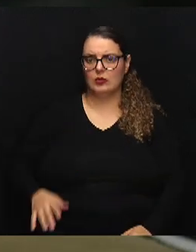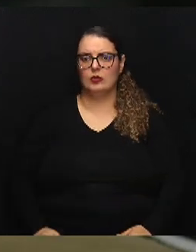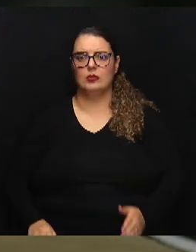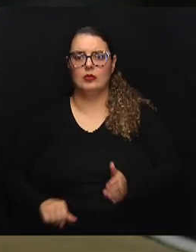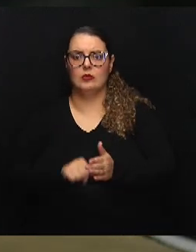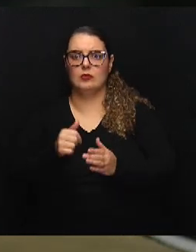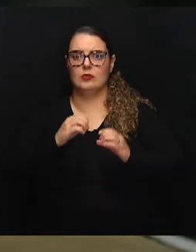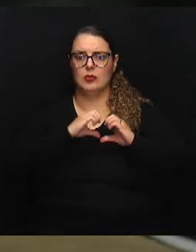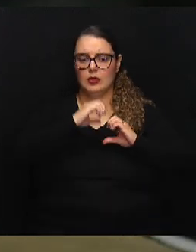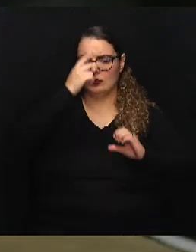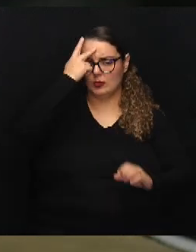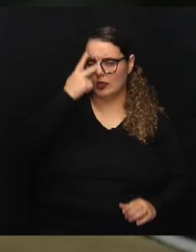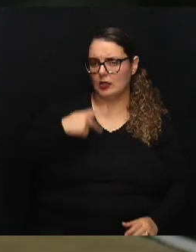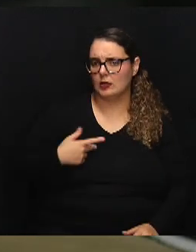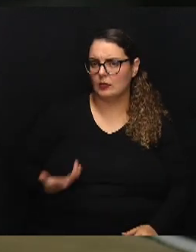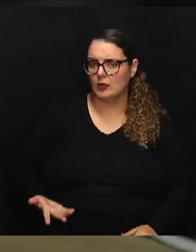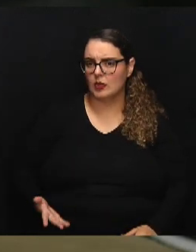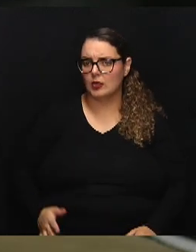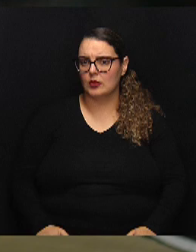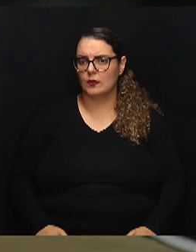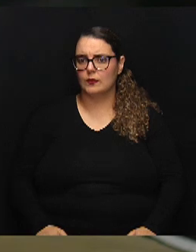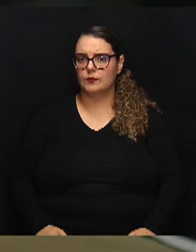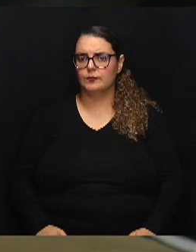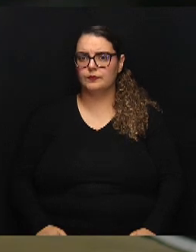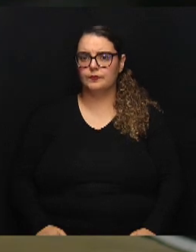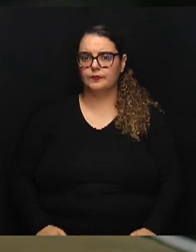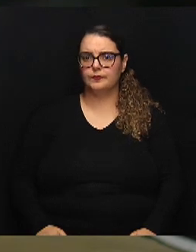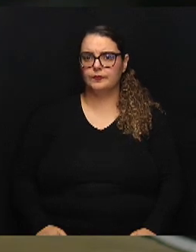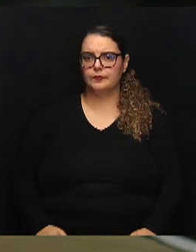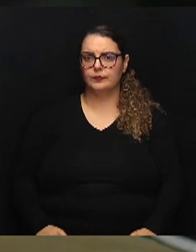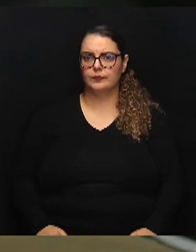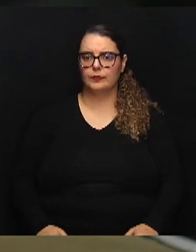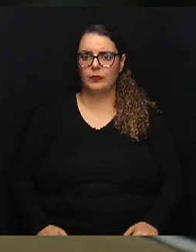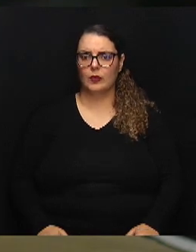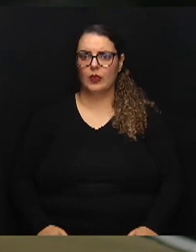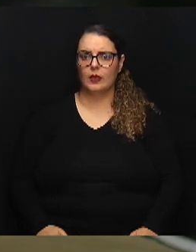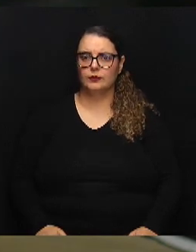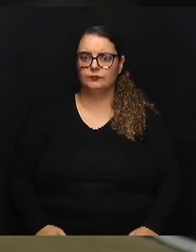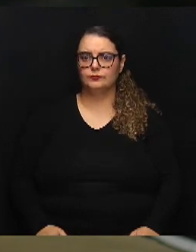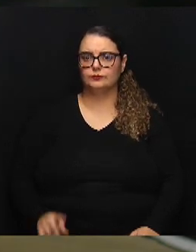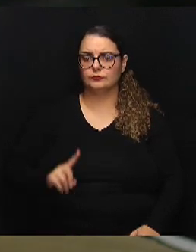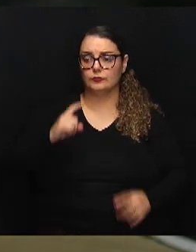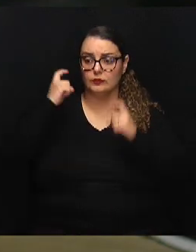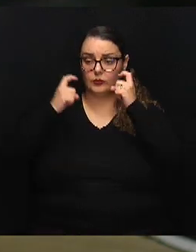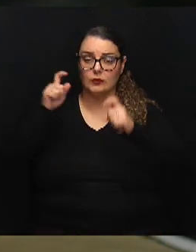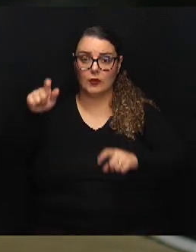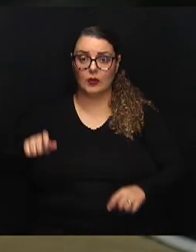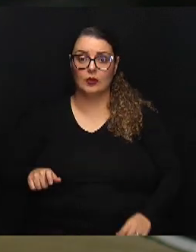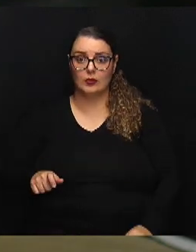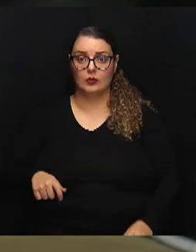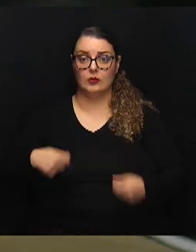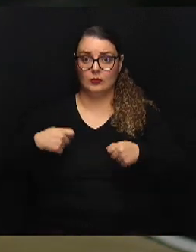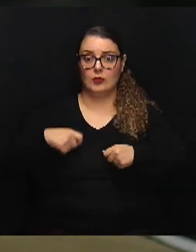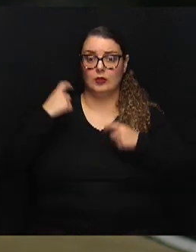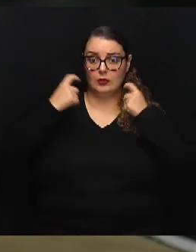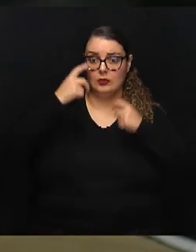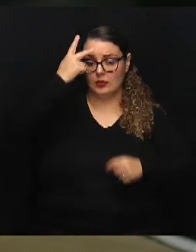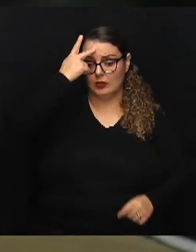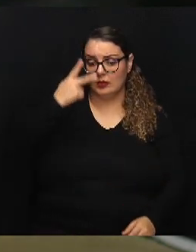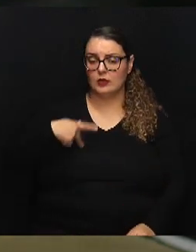a si próprio, você tem que não precisa estar preocupado com o outro, você precisa se preocupar com você.